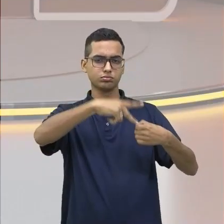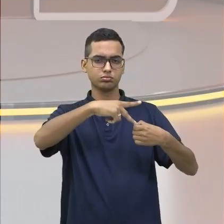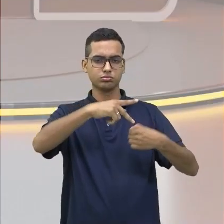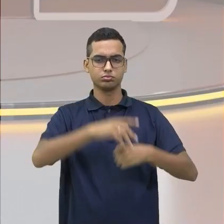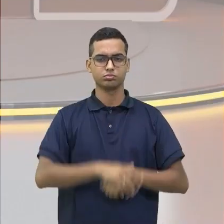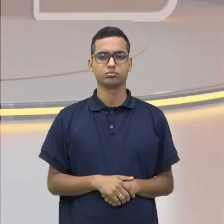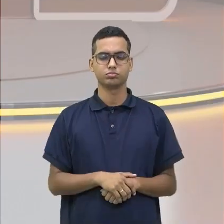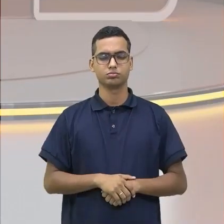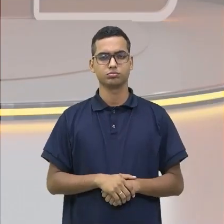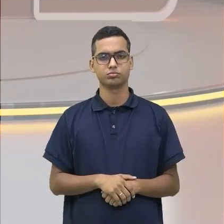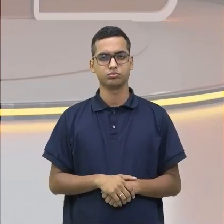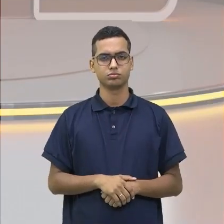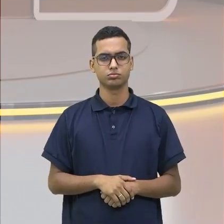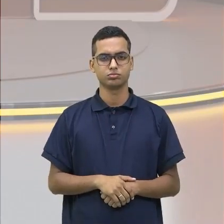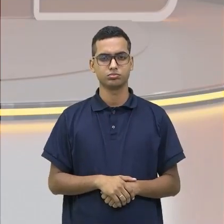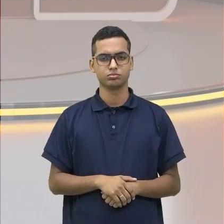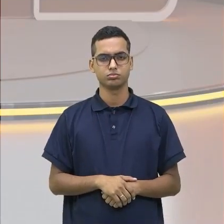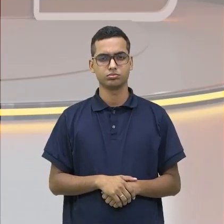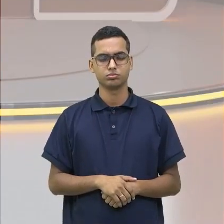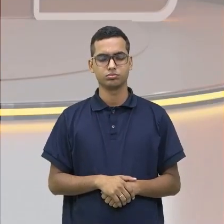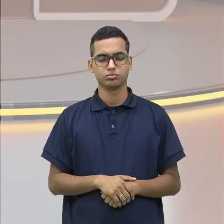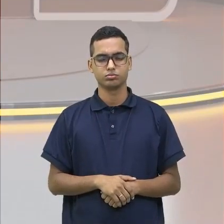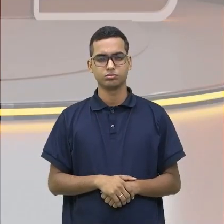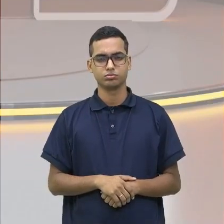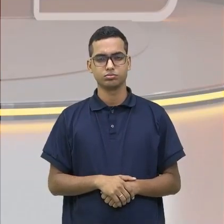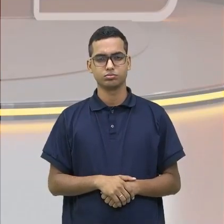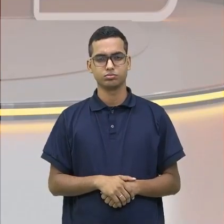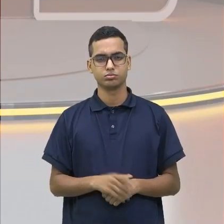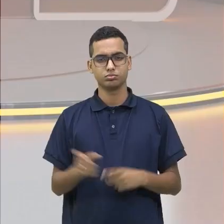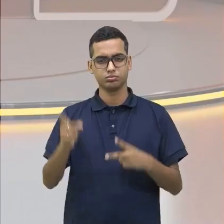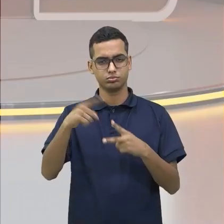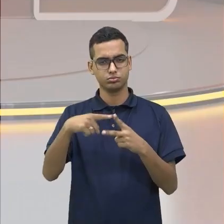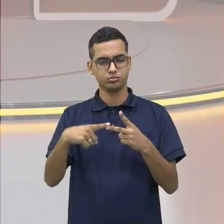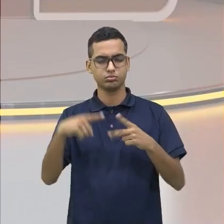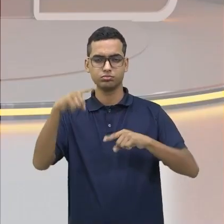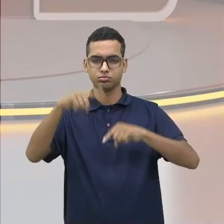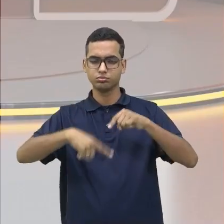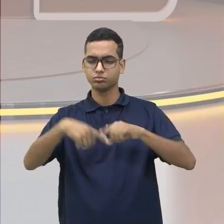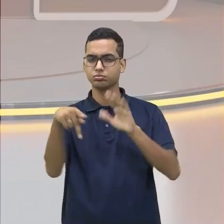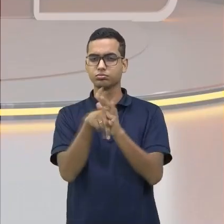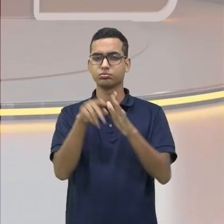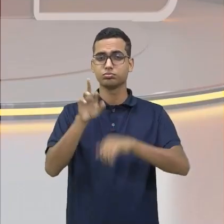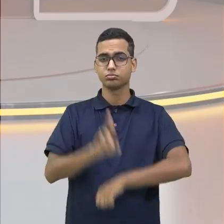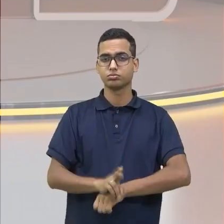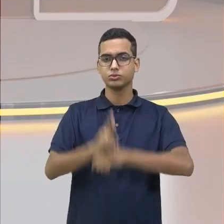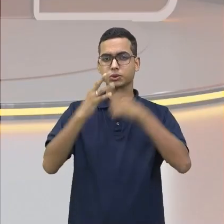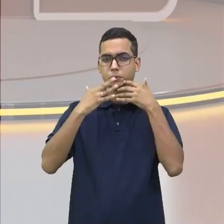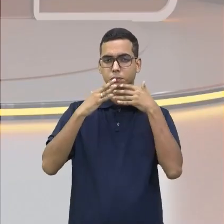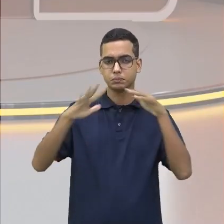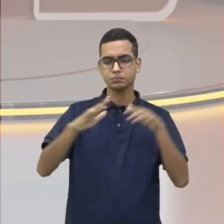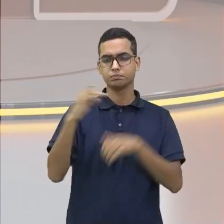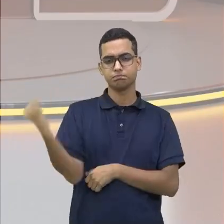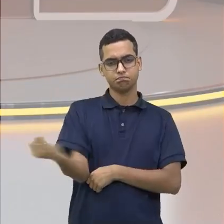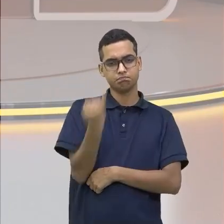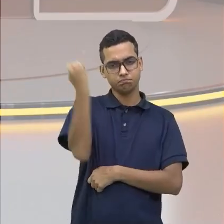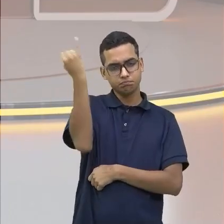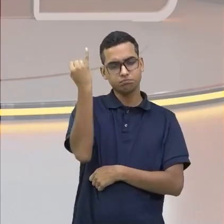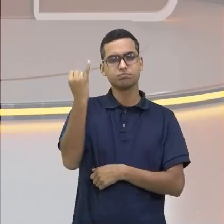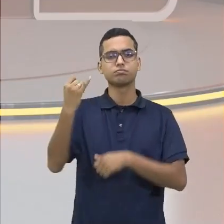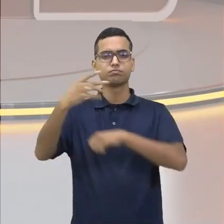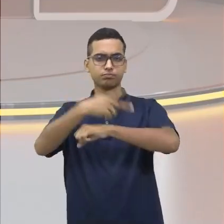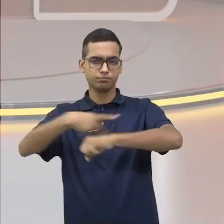através, dessas 2 matérias-primas, que são recursos naturais muito importantes para vários países, que